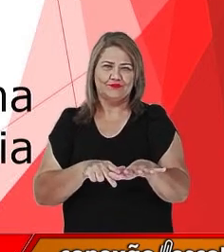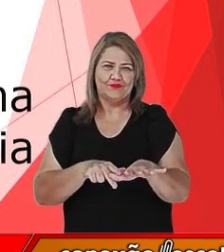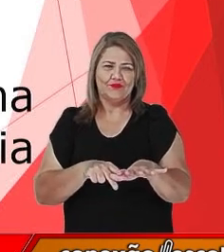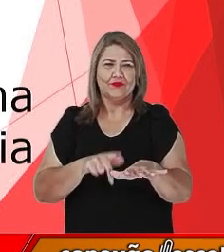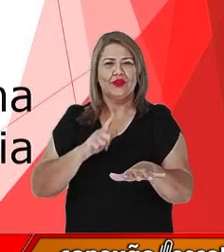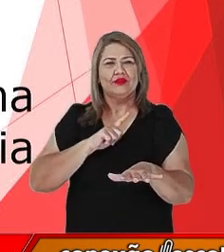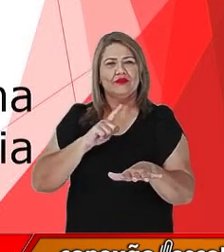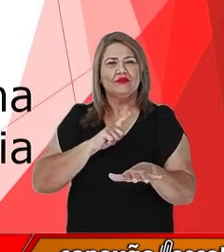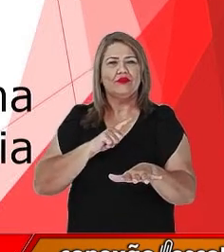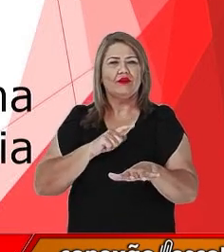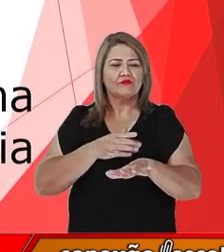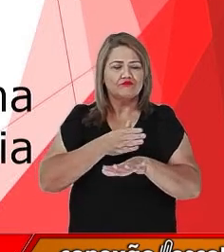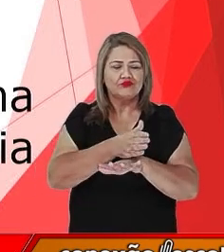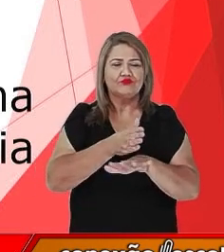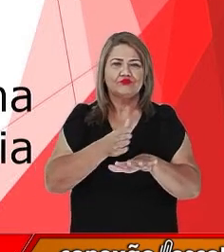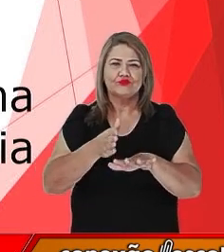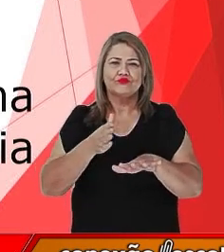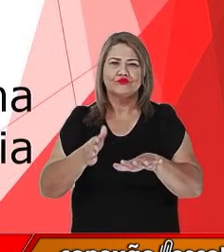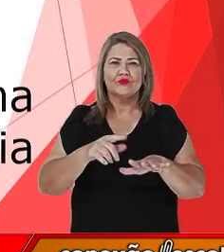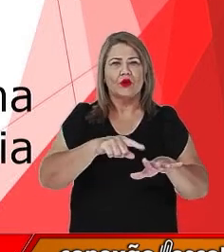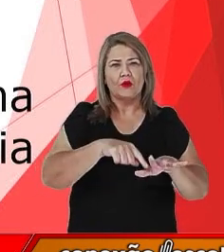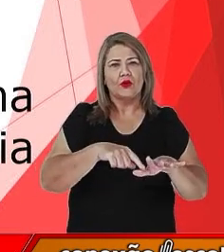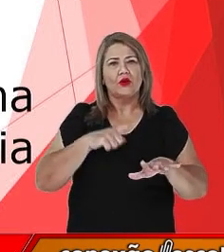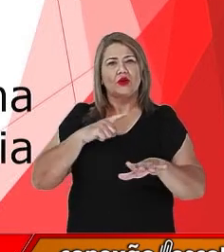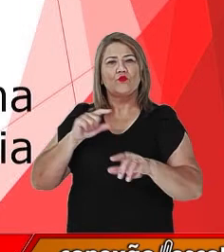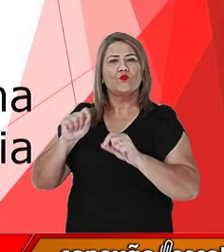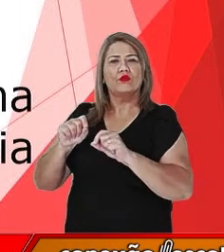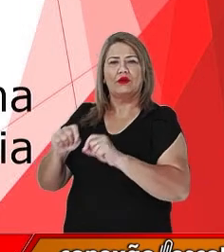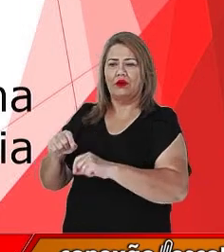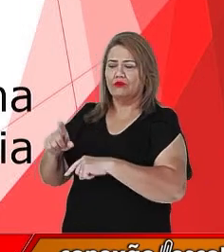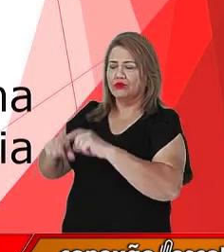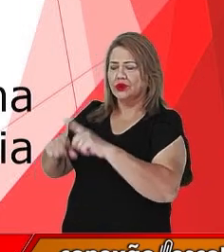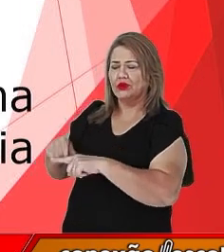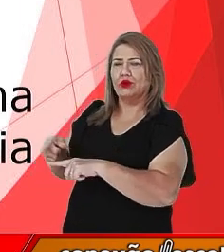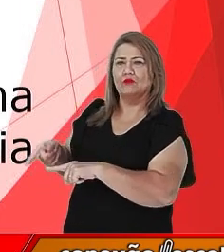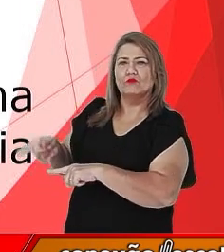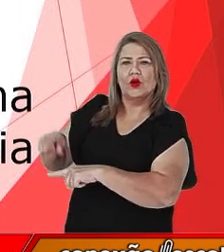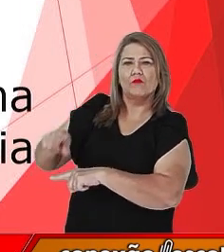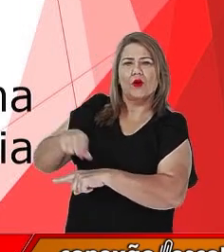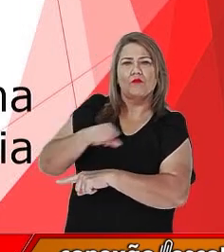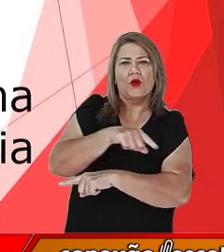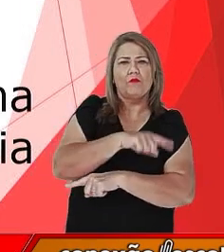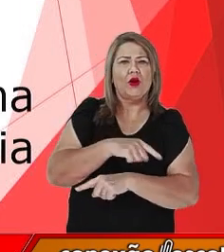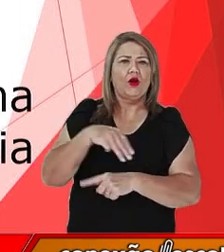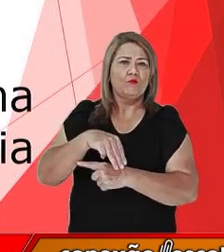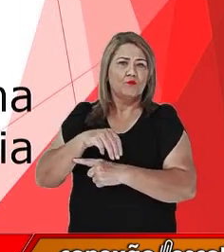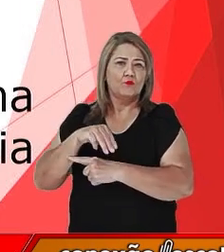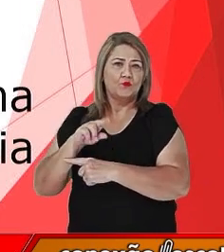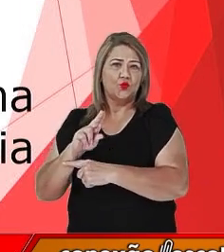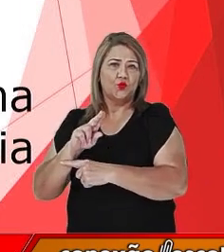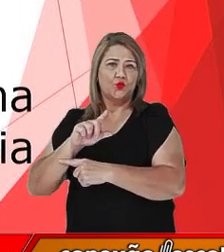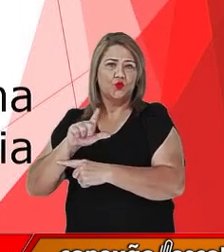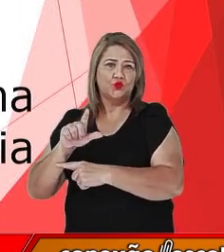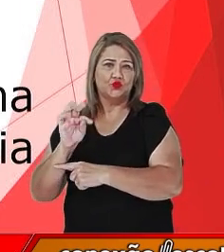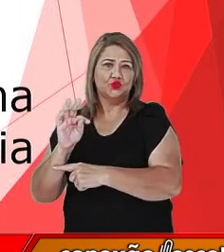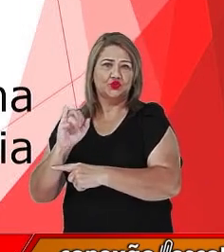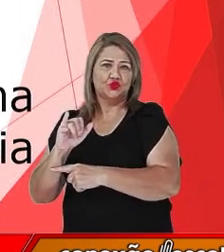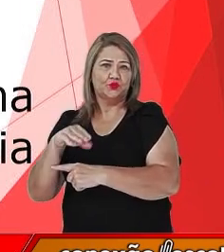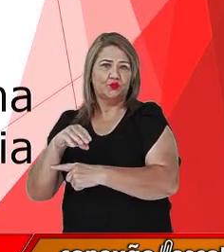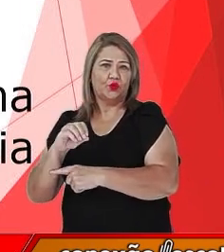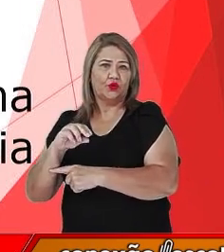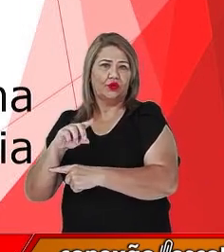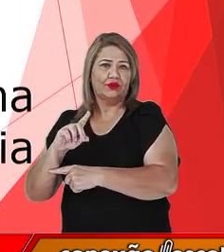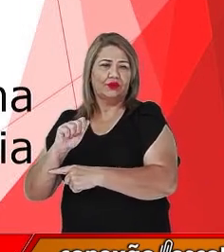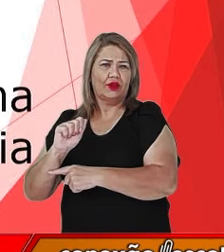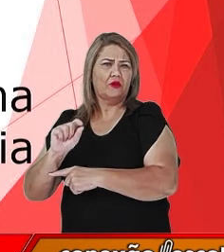em plataformas intermodal ou plataformas multimodal. Essas plataformas elas vão permitir maior integração